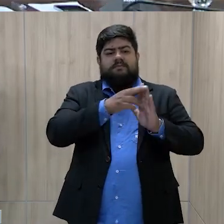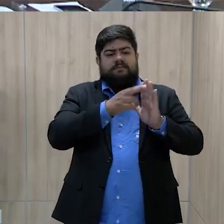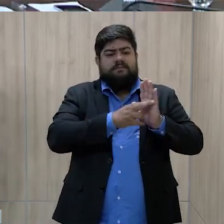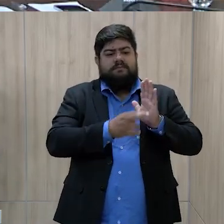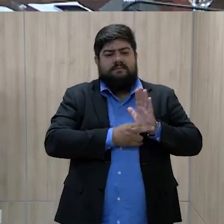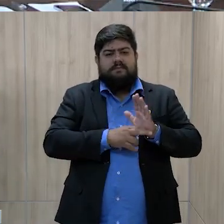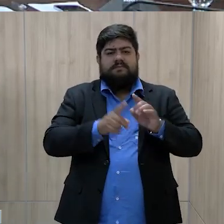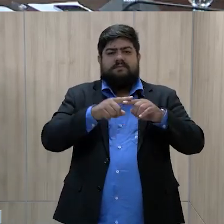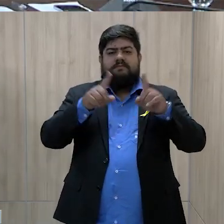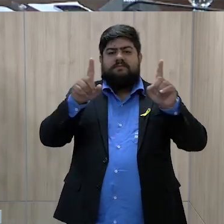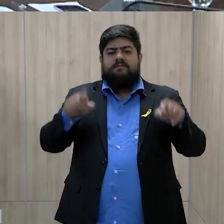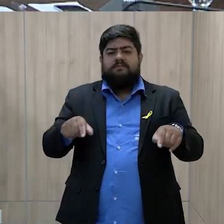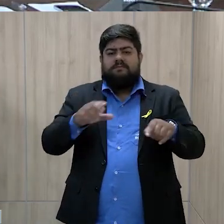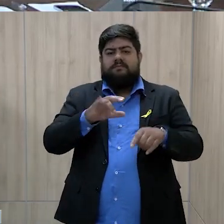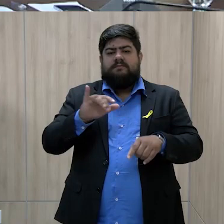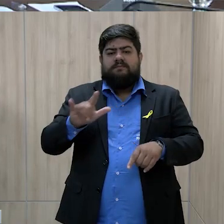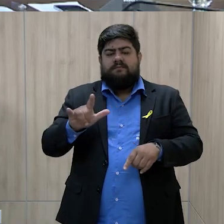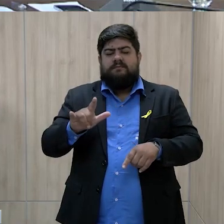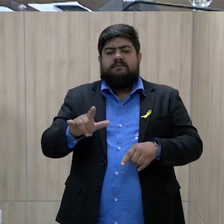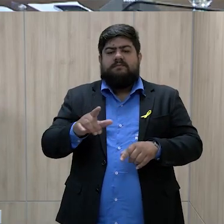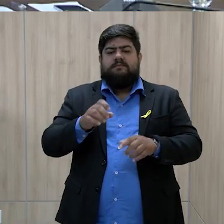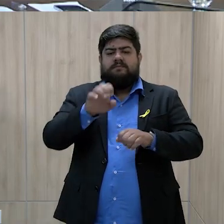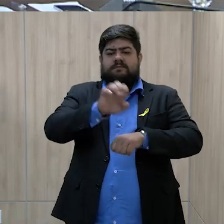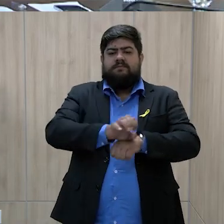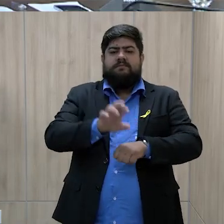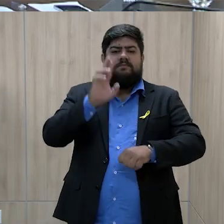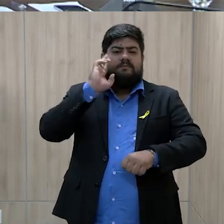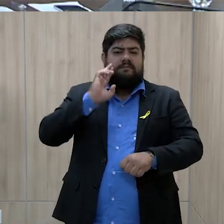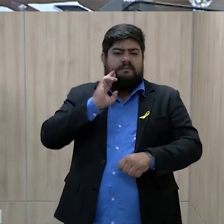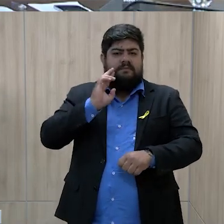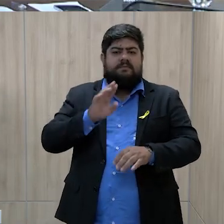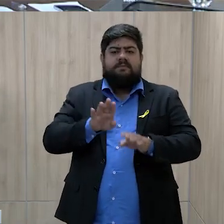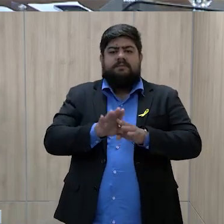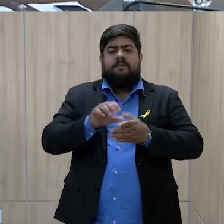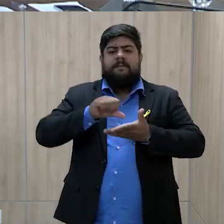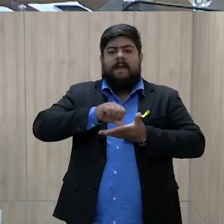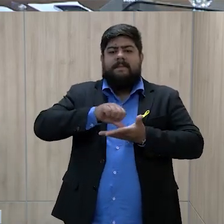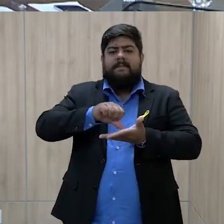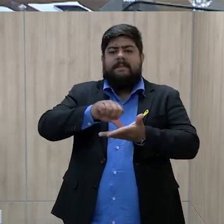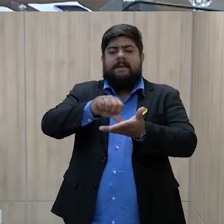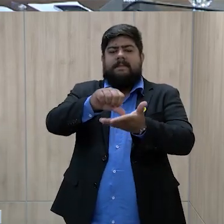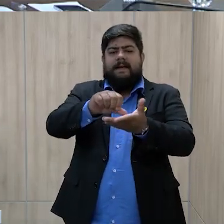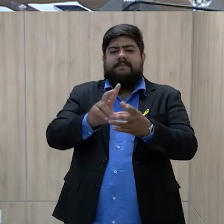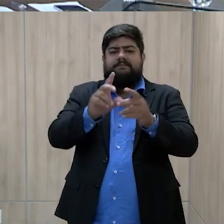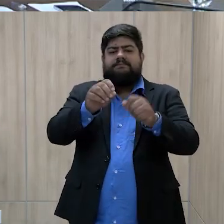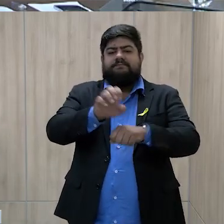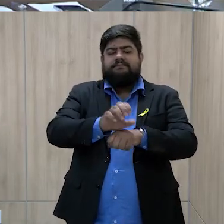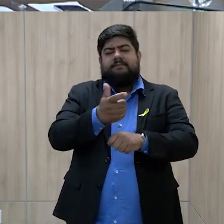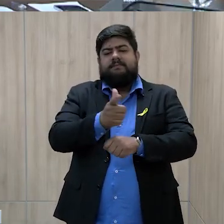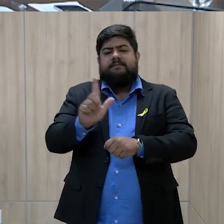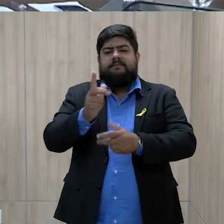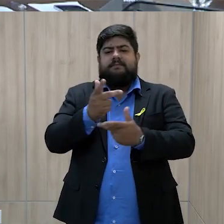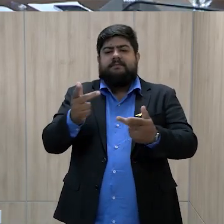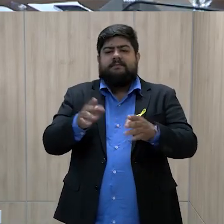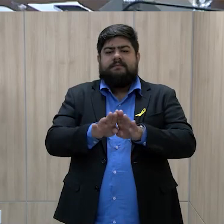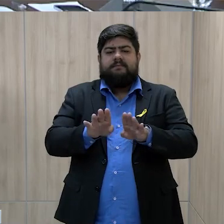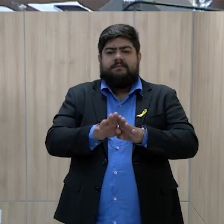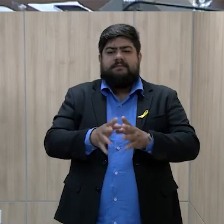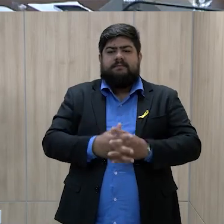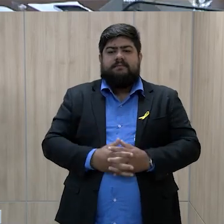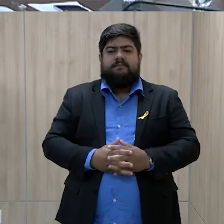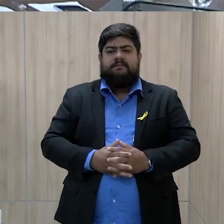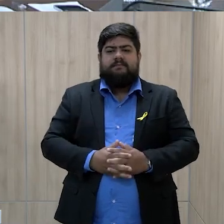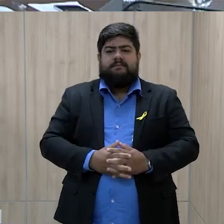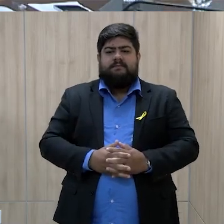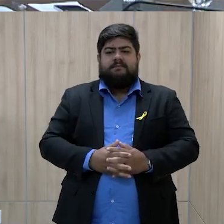sobre o regime jurídico dos Servidores Públicos civil do Estado de Rondônia das autarquias das Fundações públicas estaduais e da